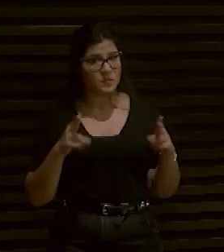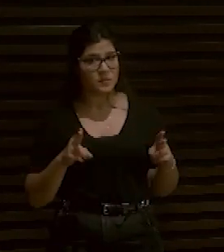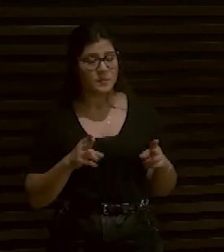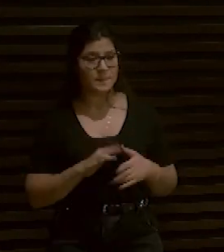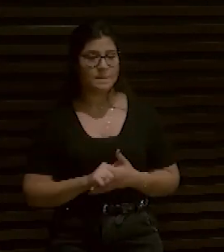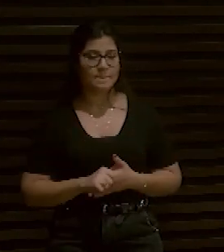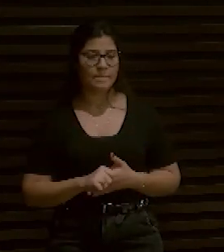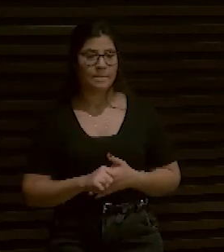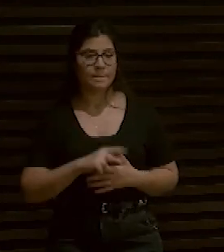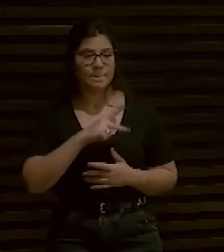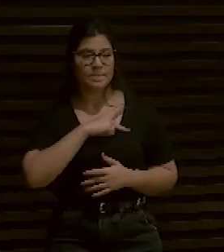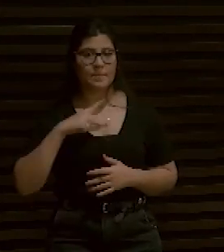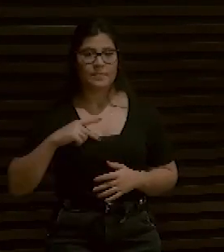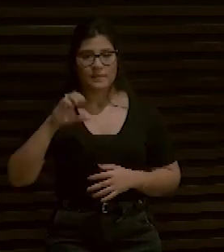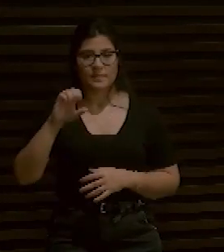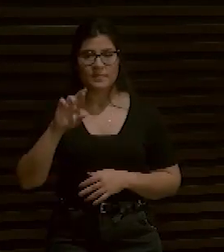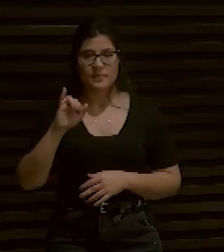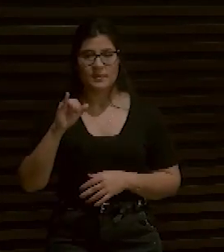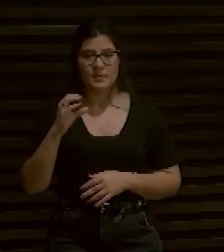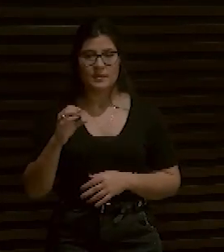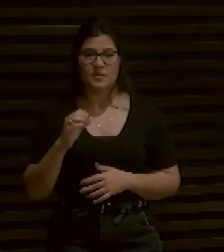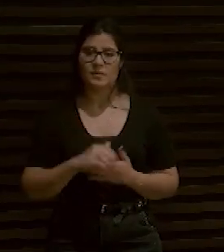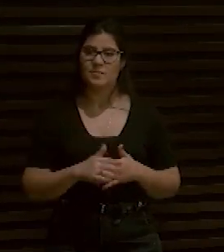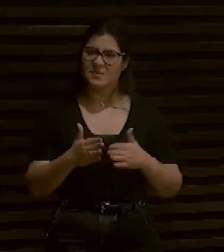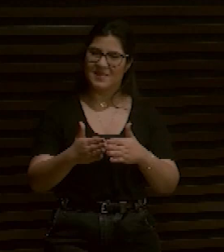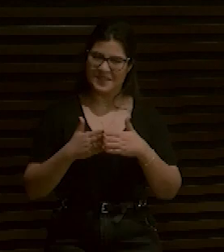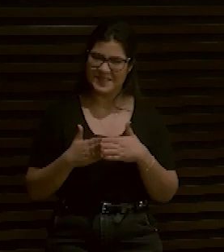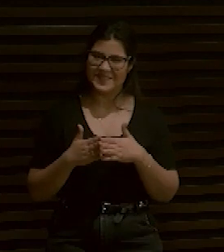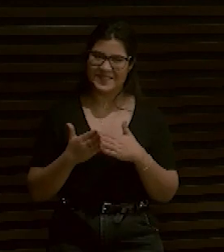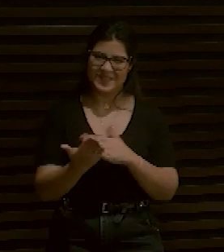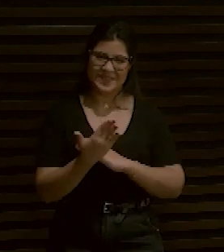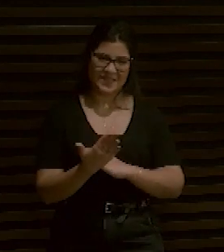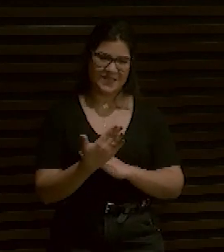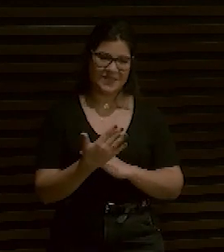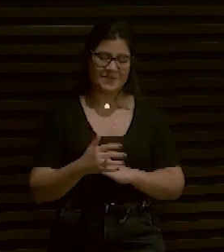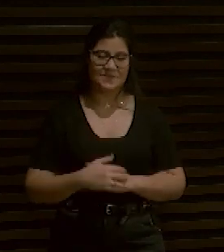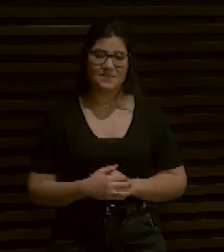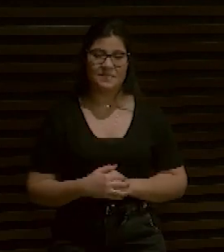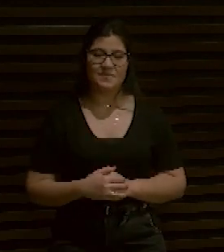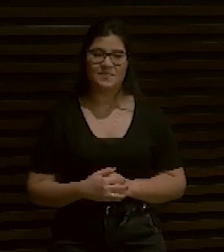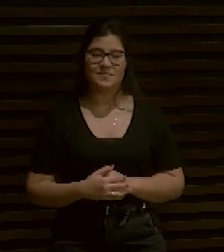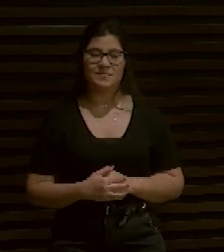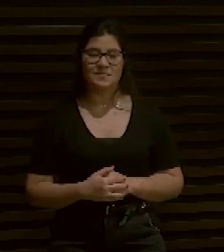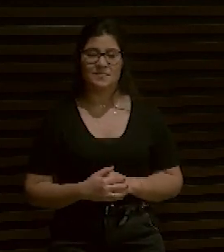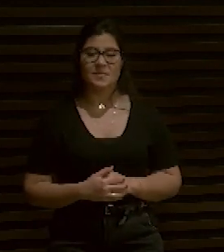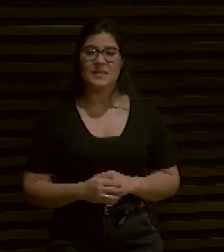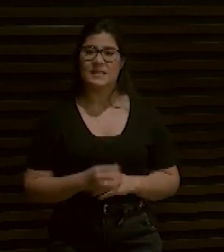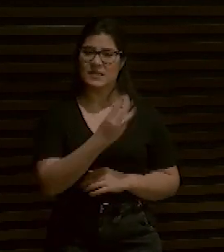Pastor Érica, ajuda a turma aí a santificar essa playlist. Meus irmãos, que tipo de site que você tem